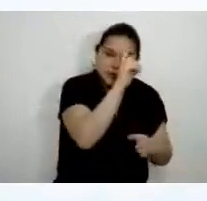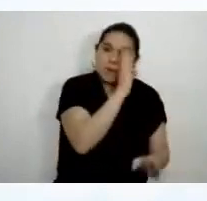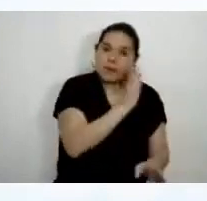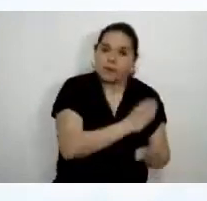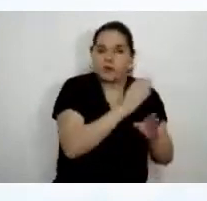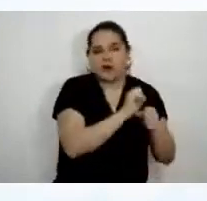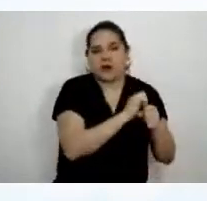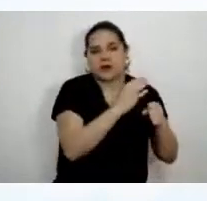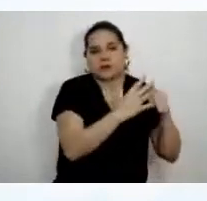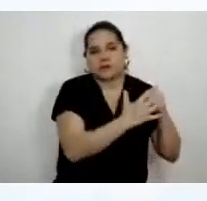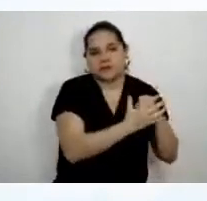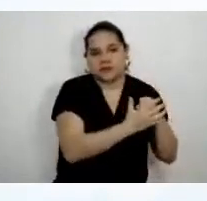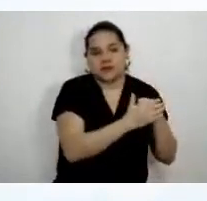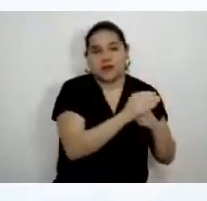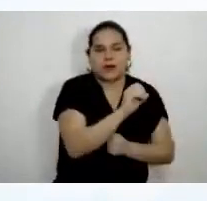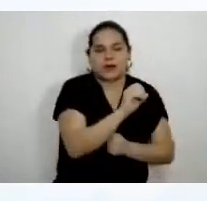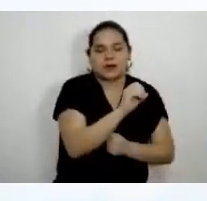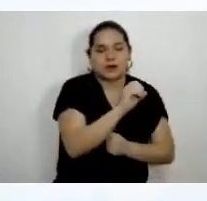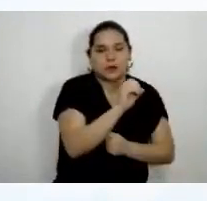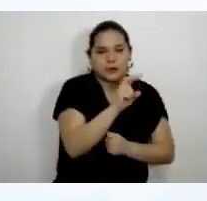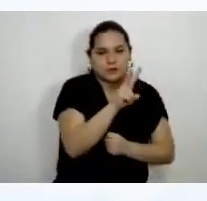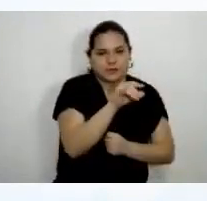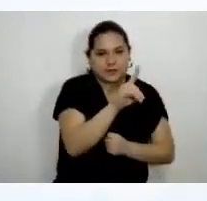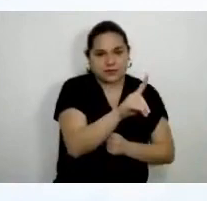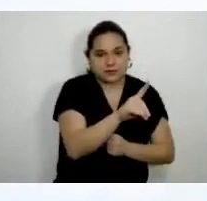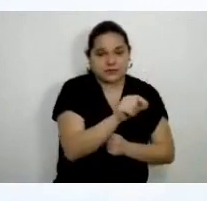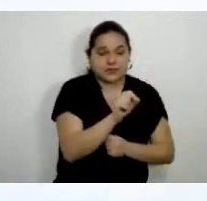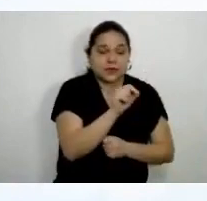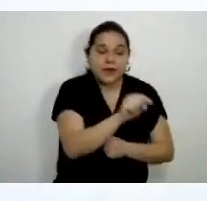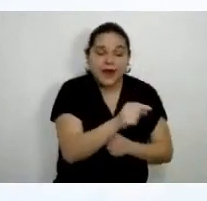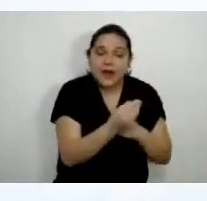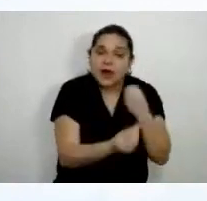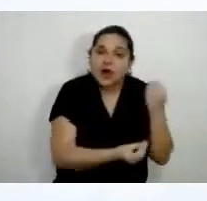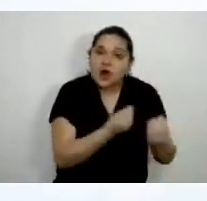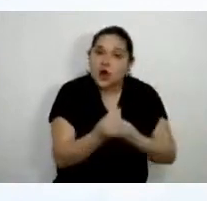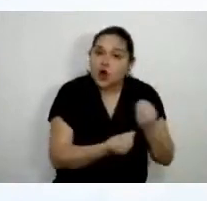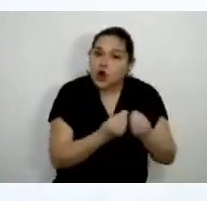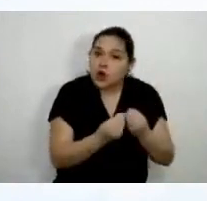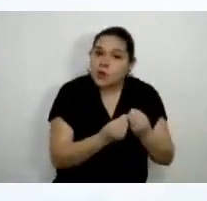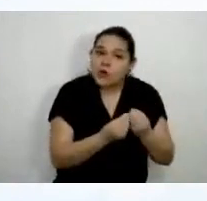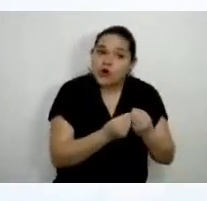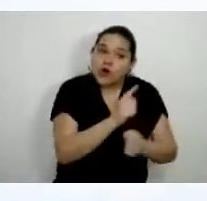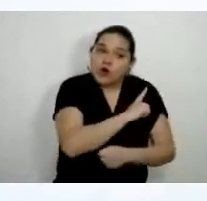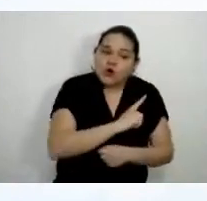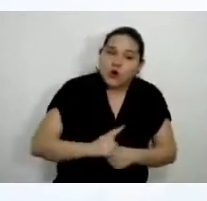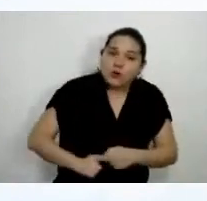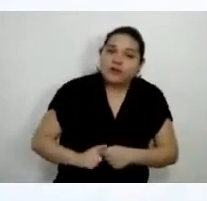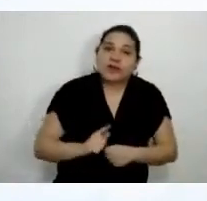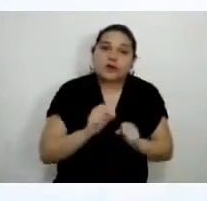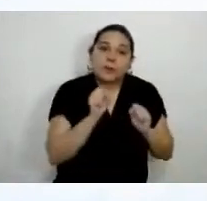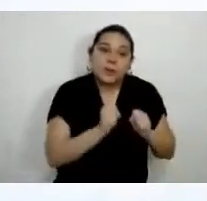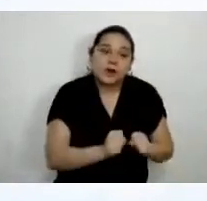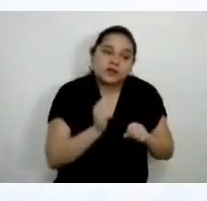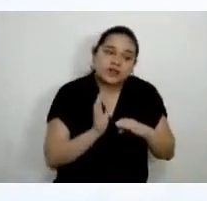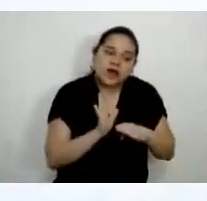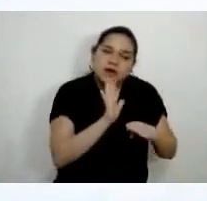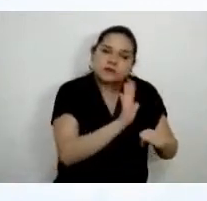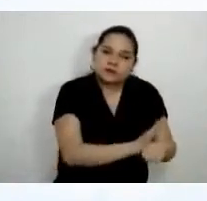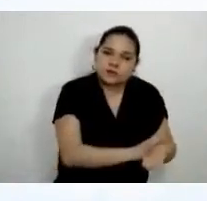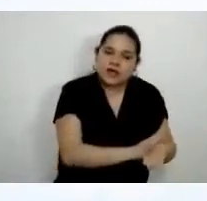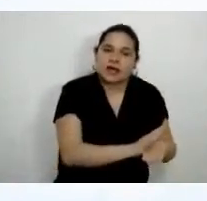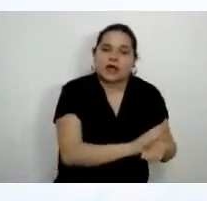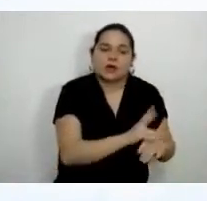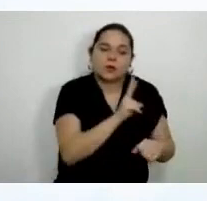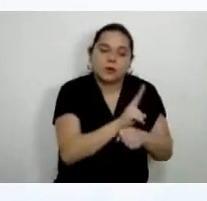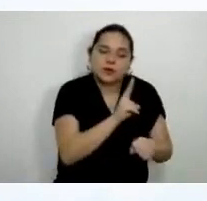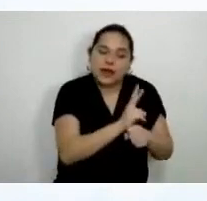que o governo pode dar em termos de hardware, digamos assim, em termos de pessoal que trabalha